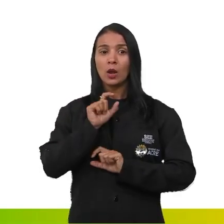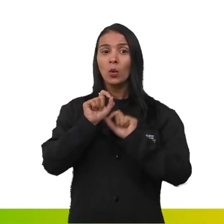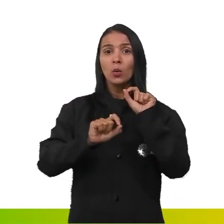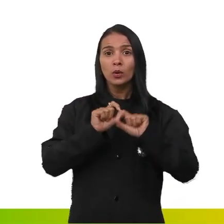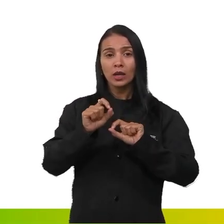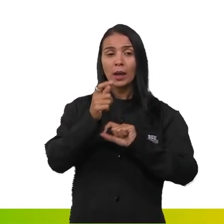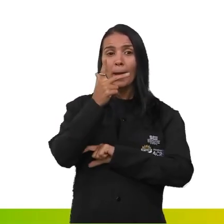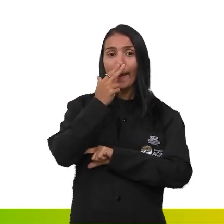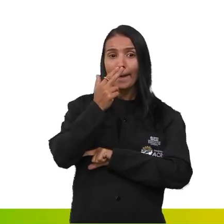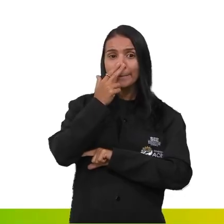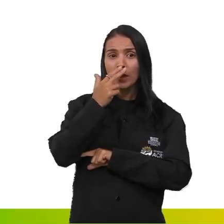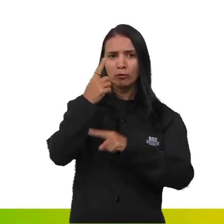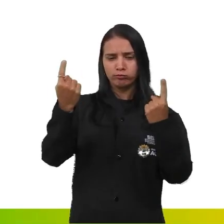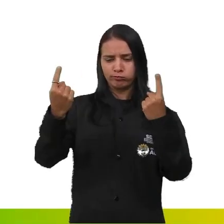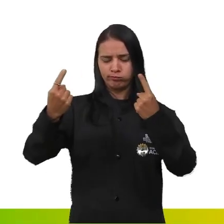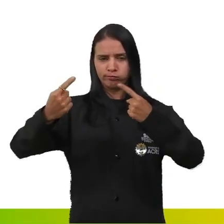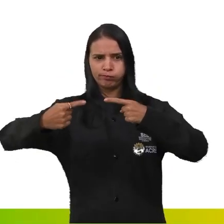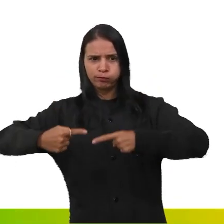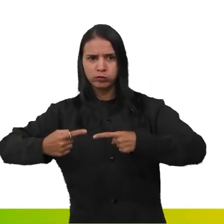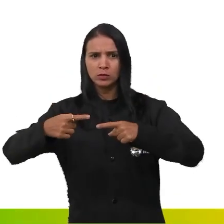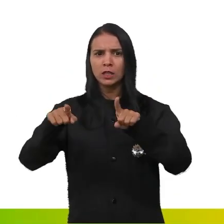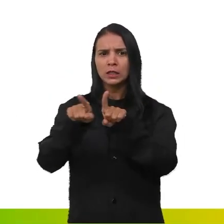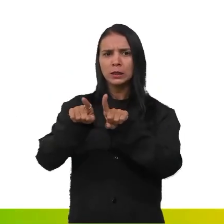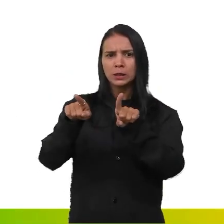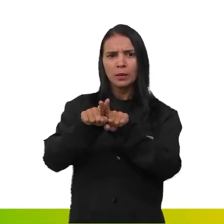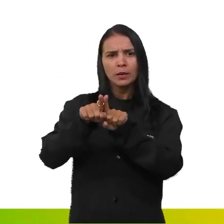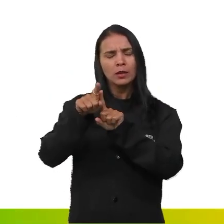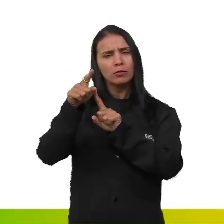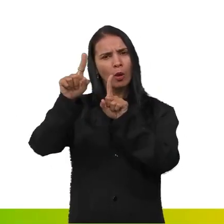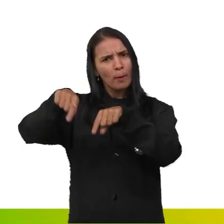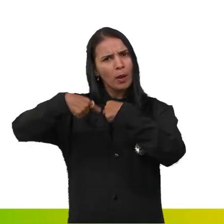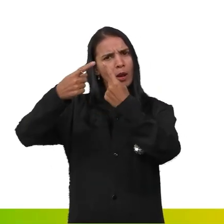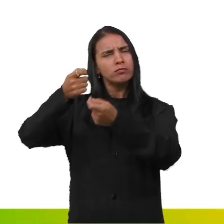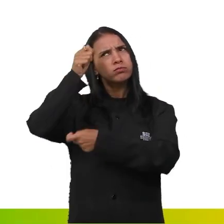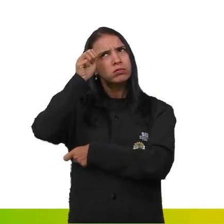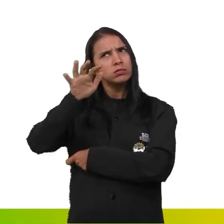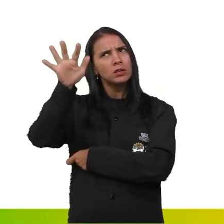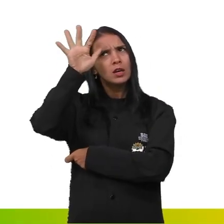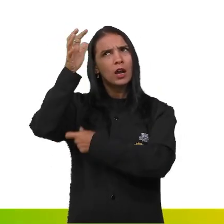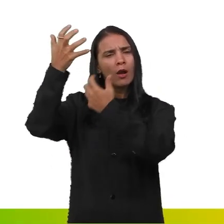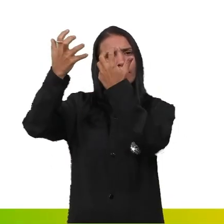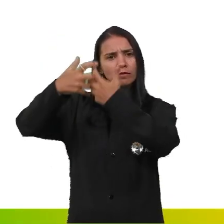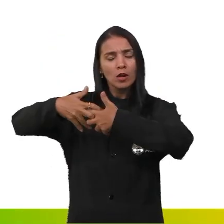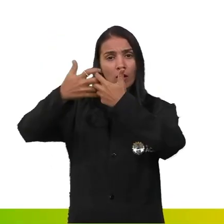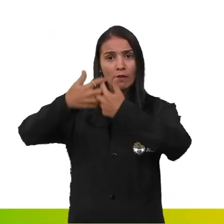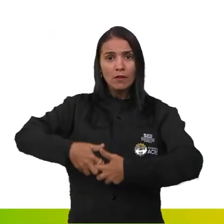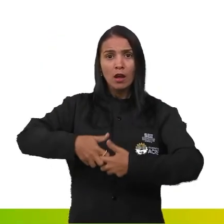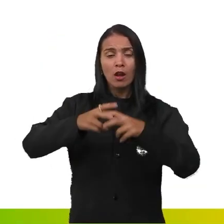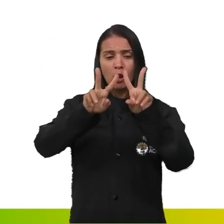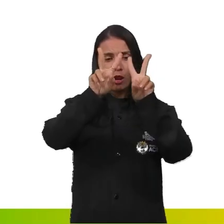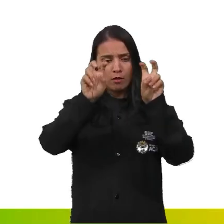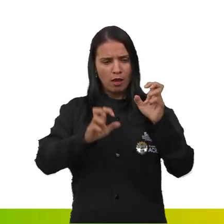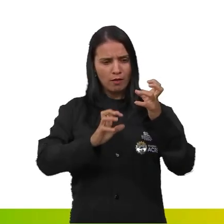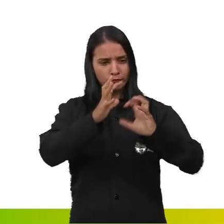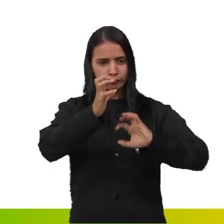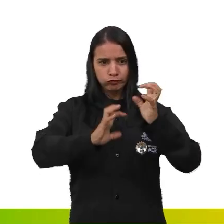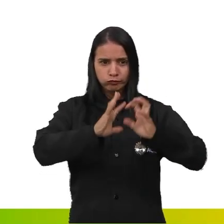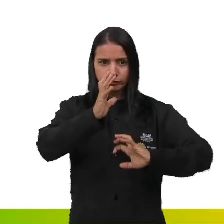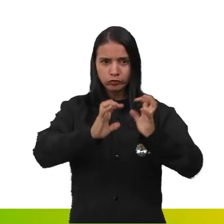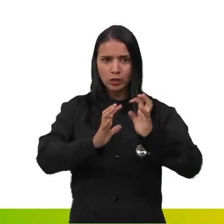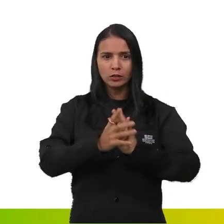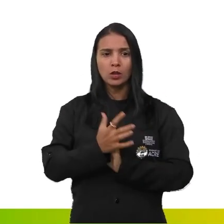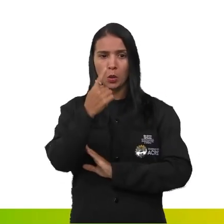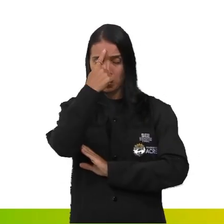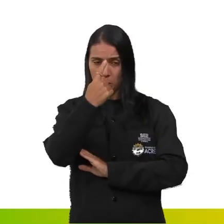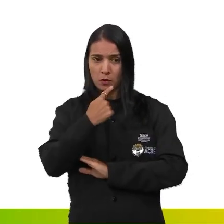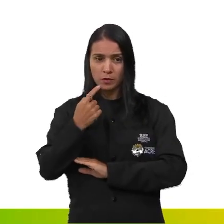militares e as complexas consequências, uma experiência direta com dilemas de guerra. Então, aqui, a gente já, vocês podem observar na